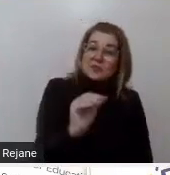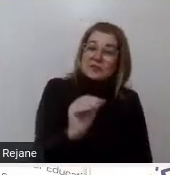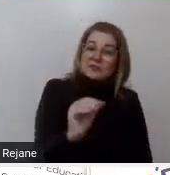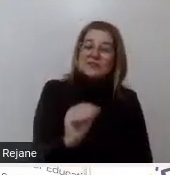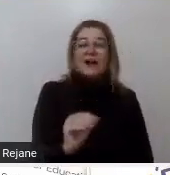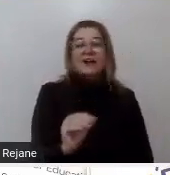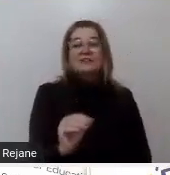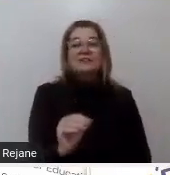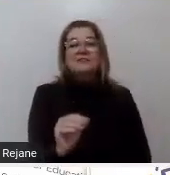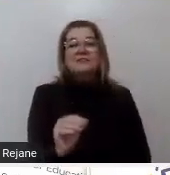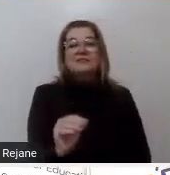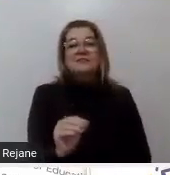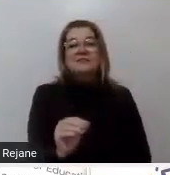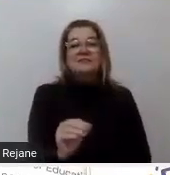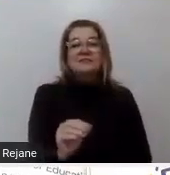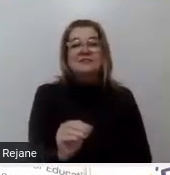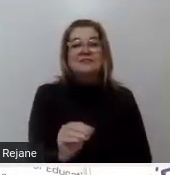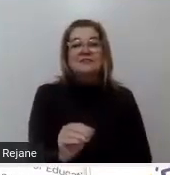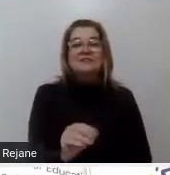aqui